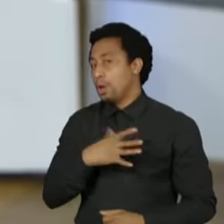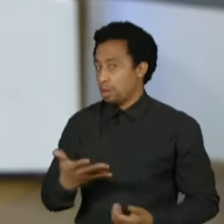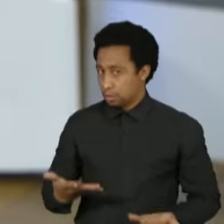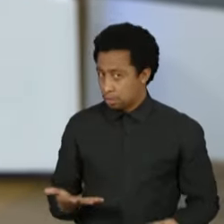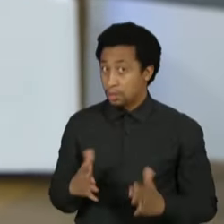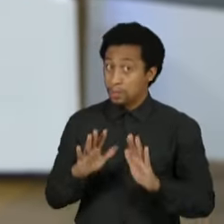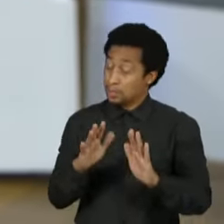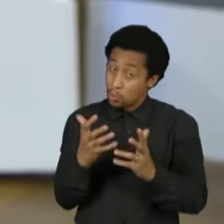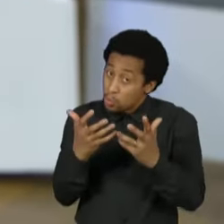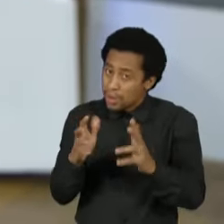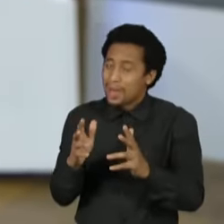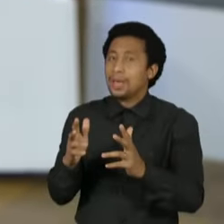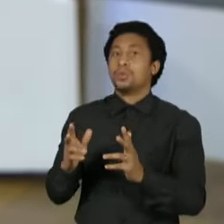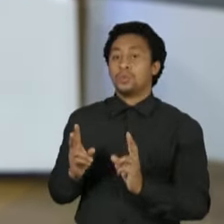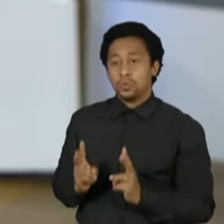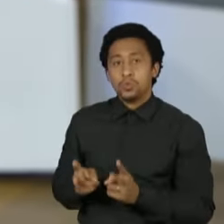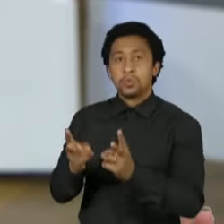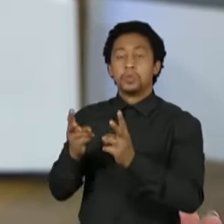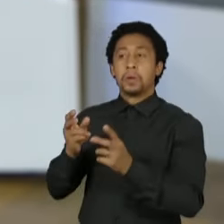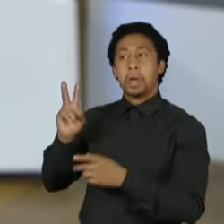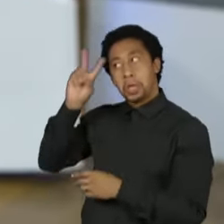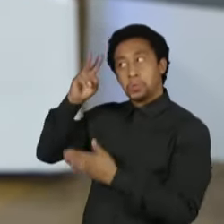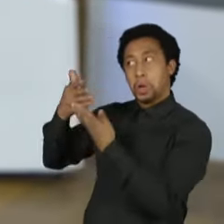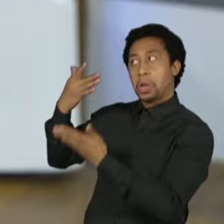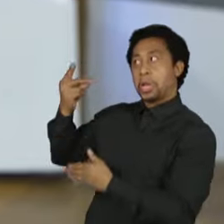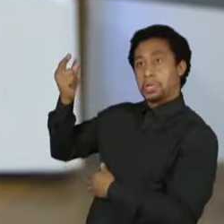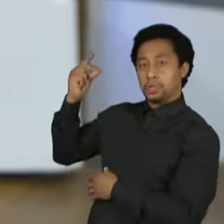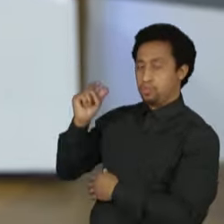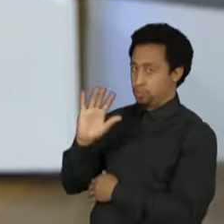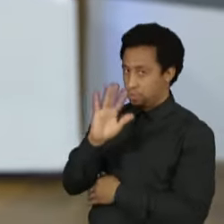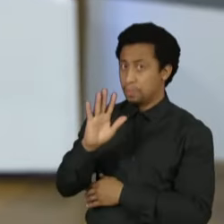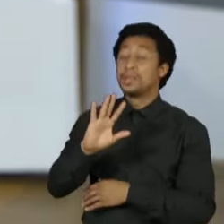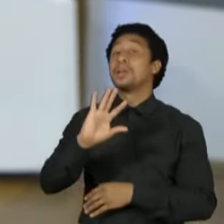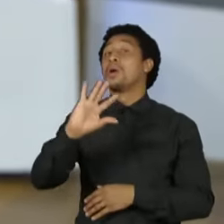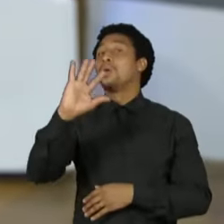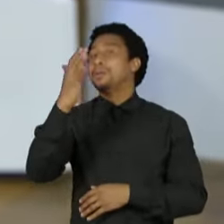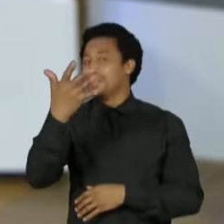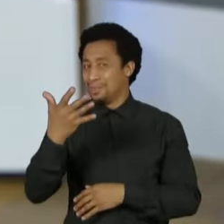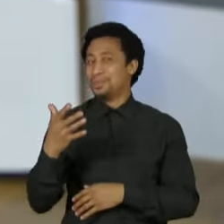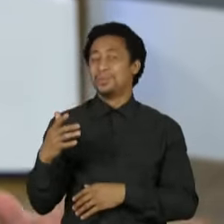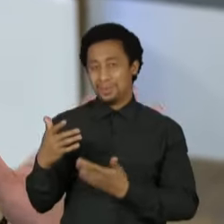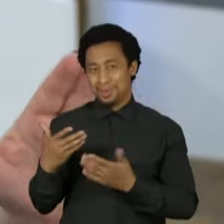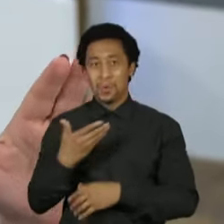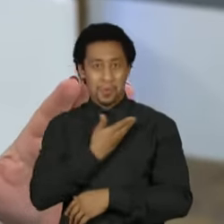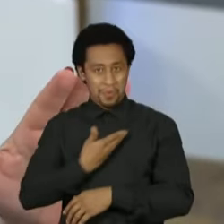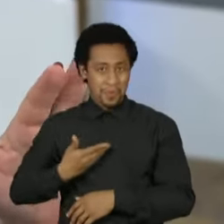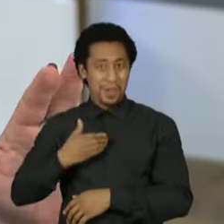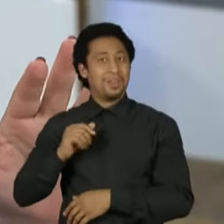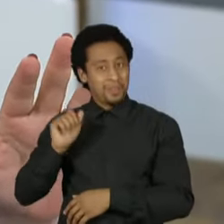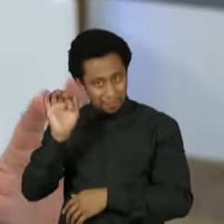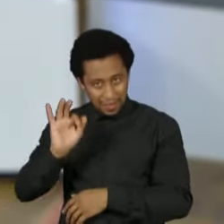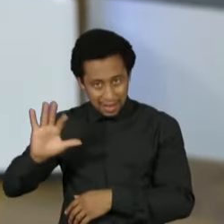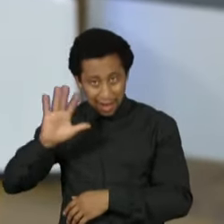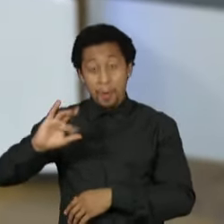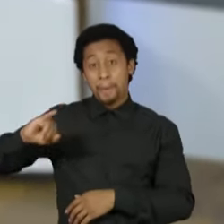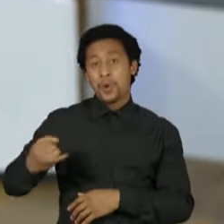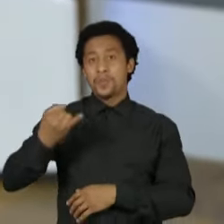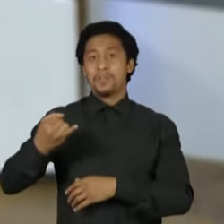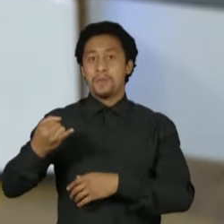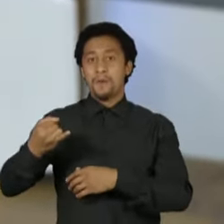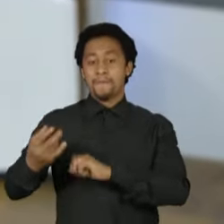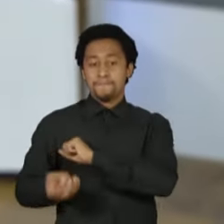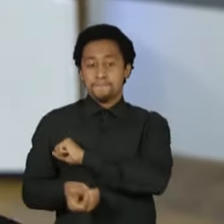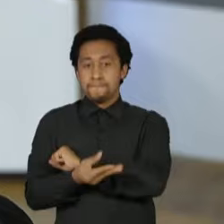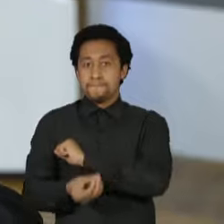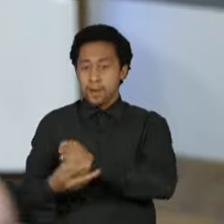falando de um governo que primeiro usou o Mensalão como mesada para comprar o Congresso Nacional, depois numa reeleição para se manter no